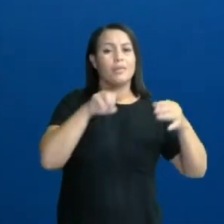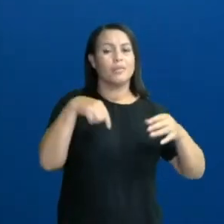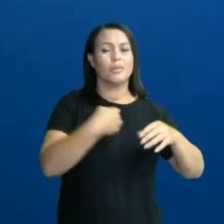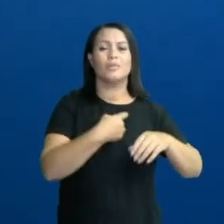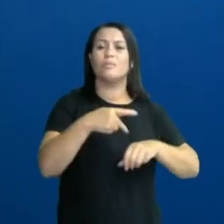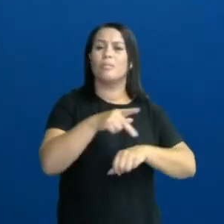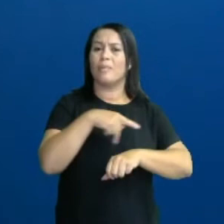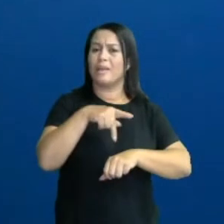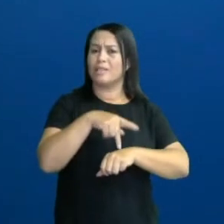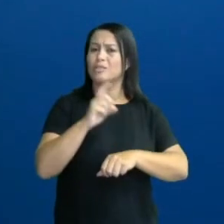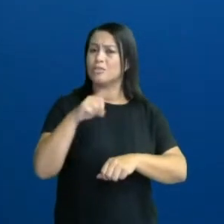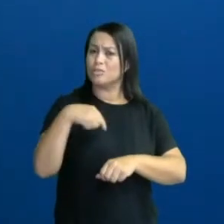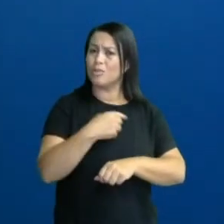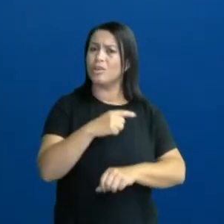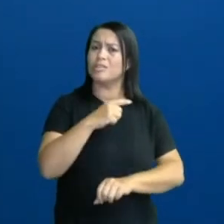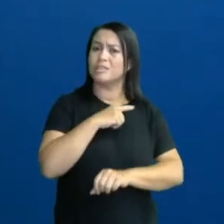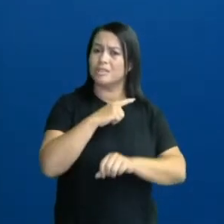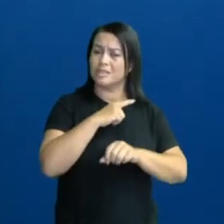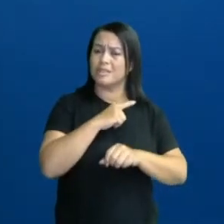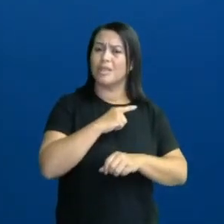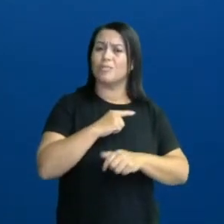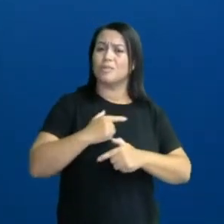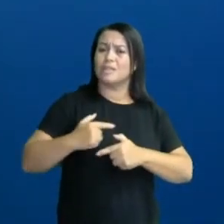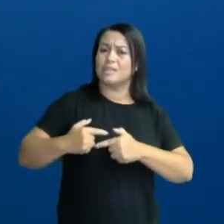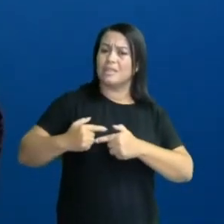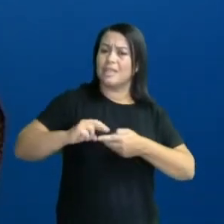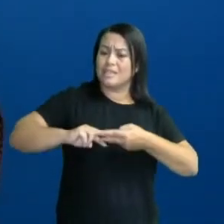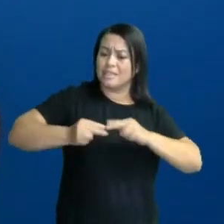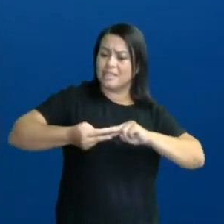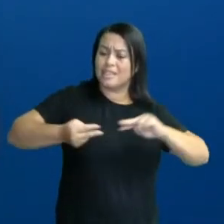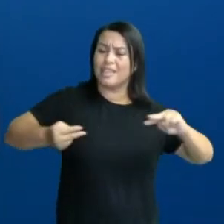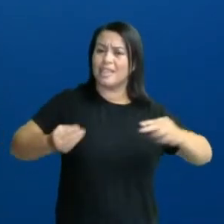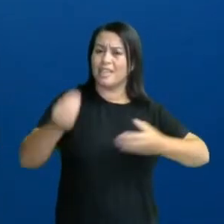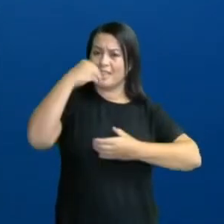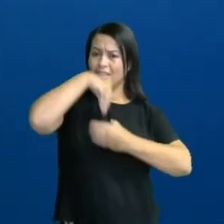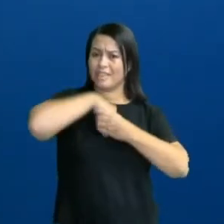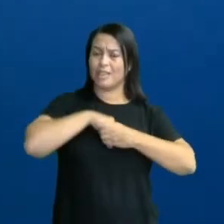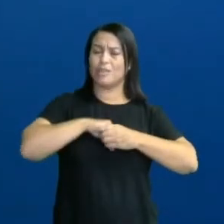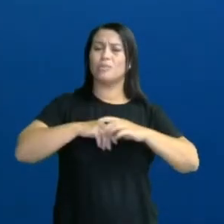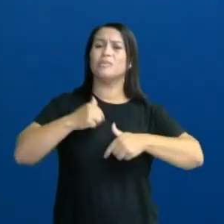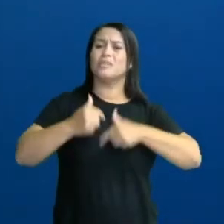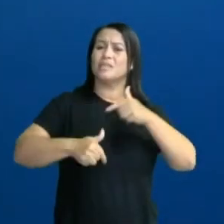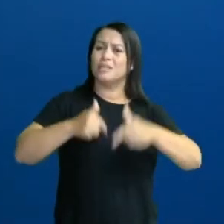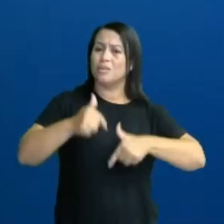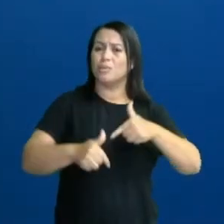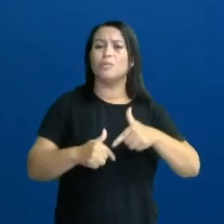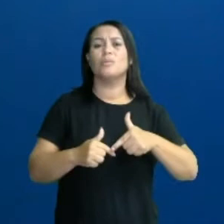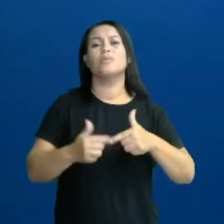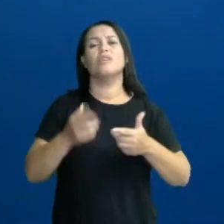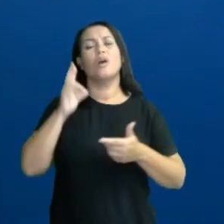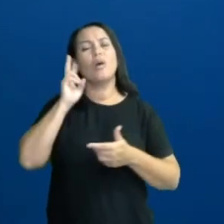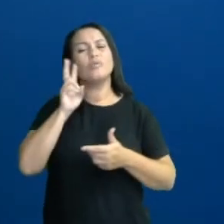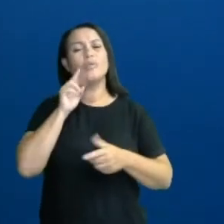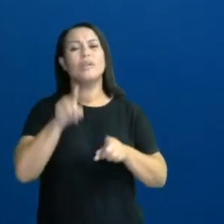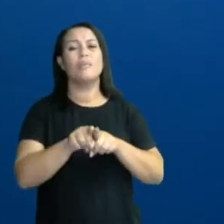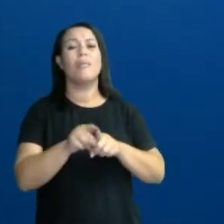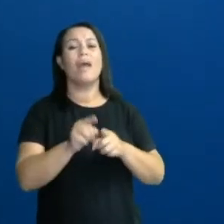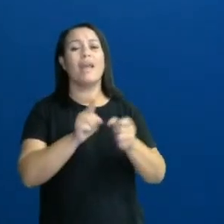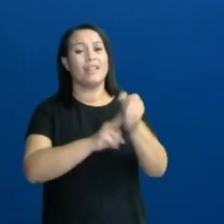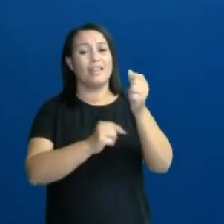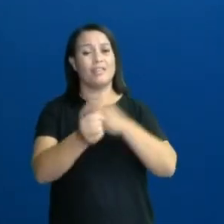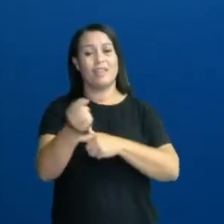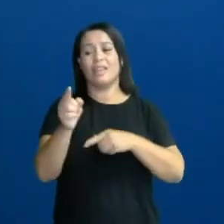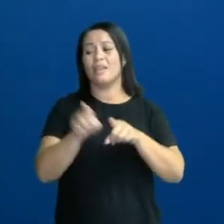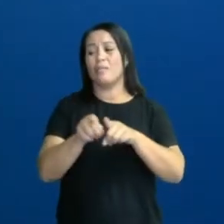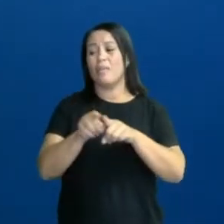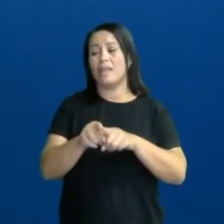gente carrega, gente, essa genética de luta, né? A gente carrega essa história de luta nas nossas veias também, tá